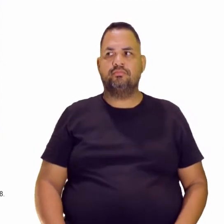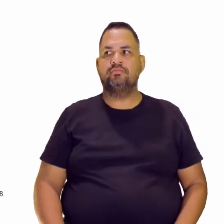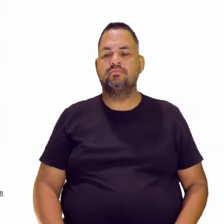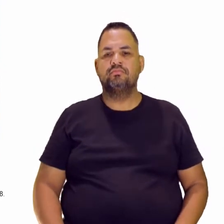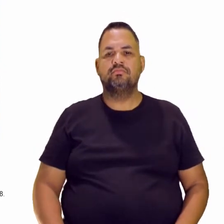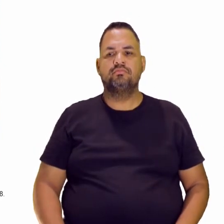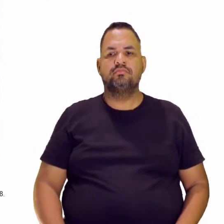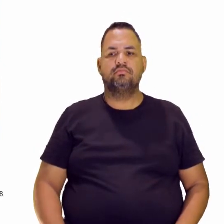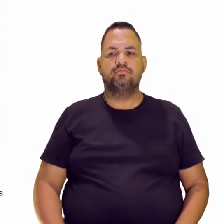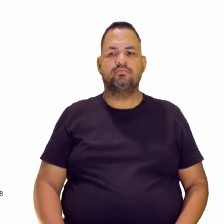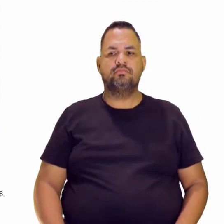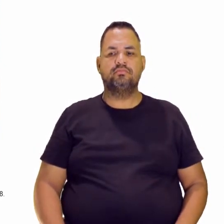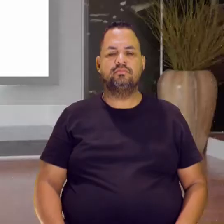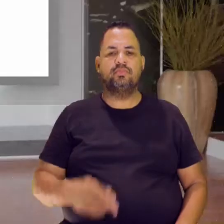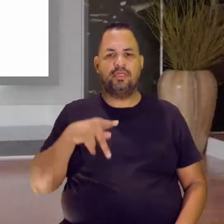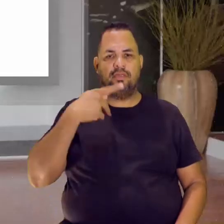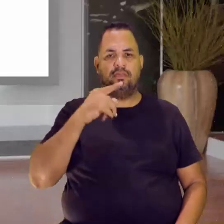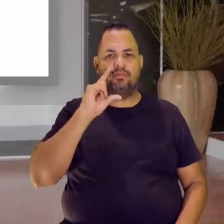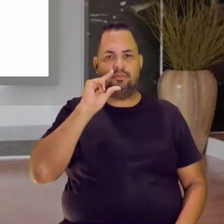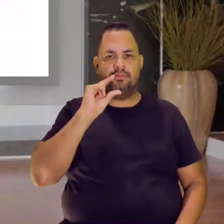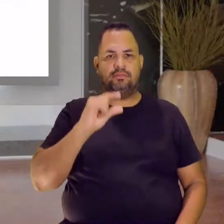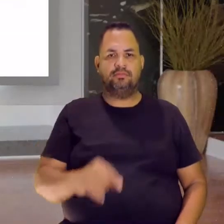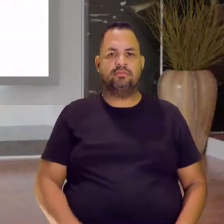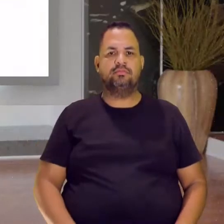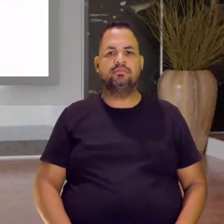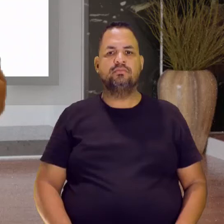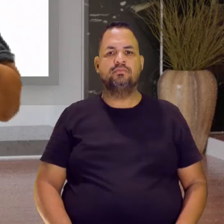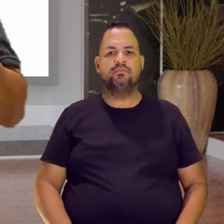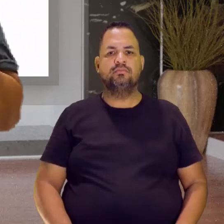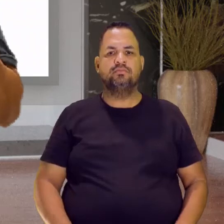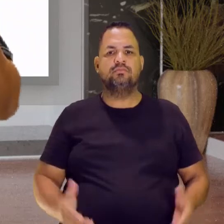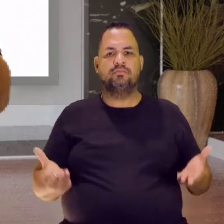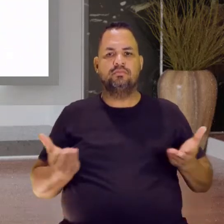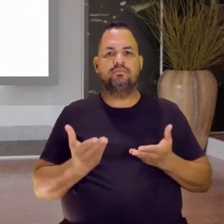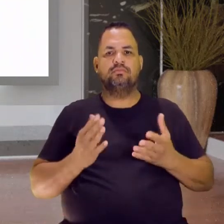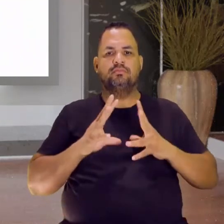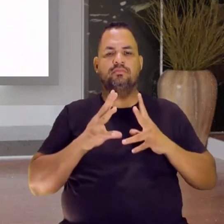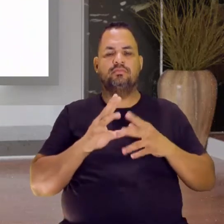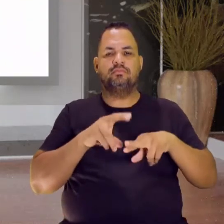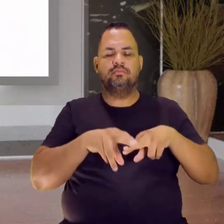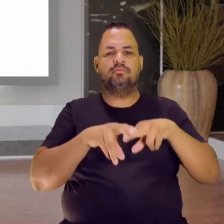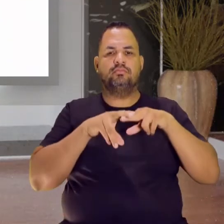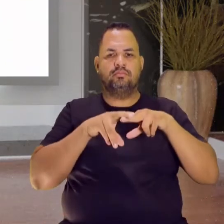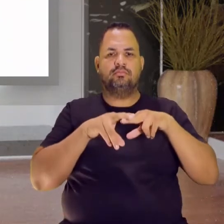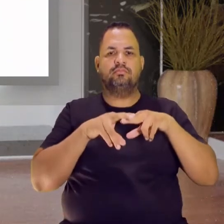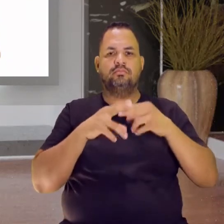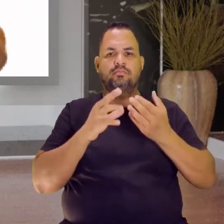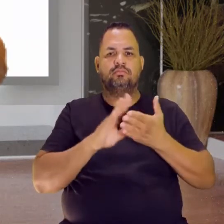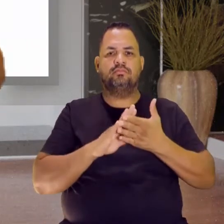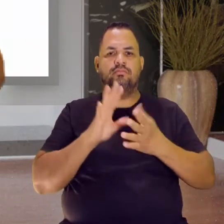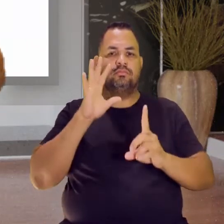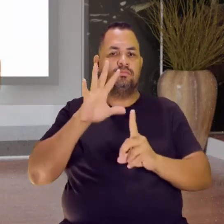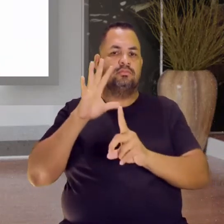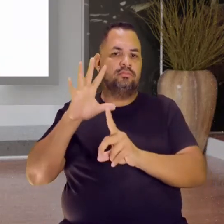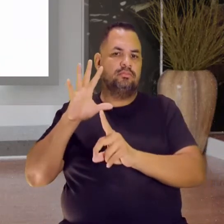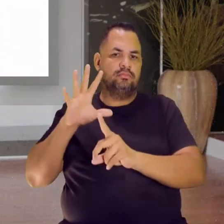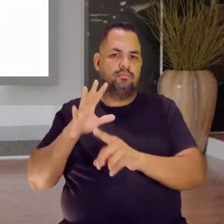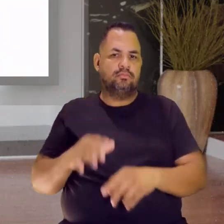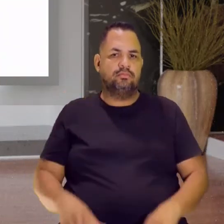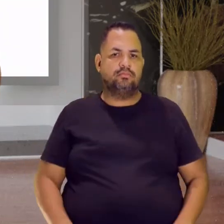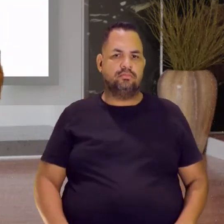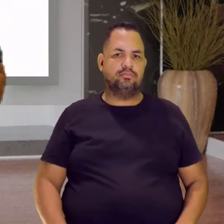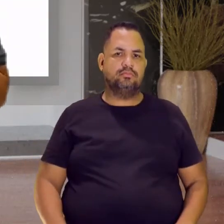pouquinho sobre isso aqui, para vocês, dar uma palhinha sobre esse assunto. Hoje em dia, é por isso que é por causa dessa influência,